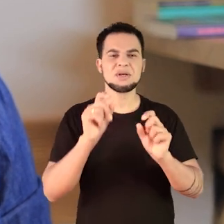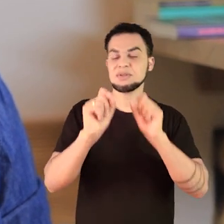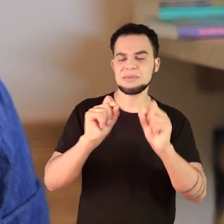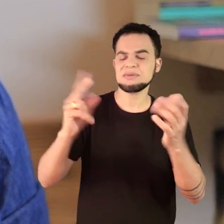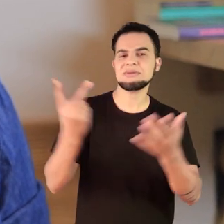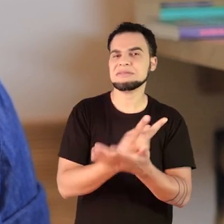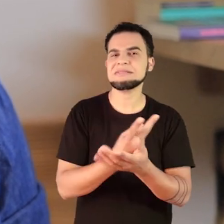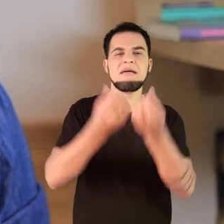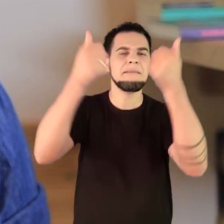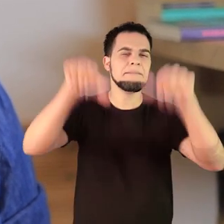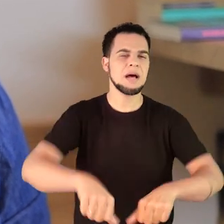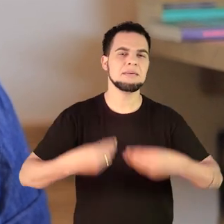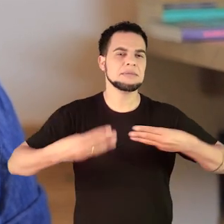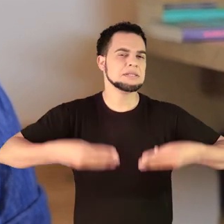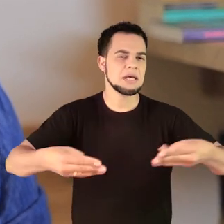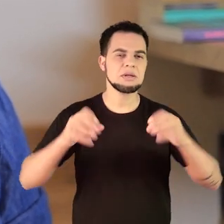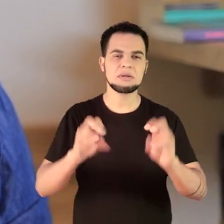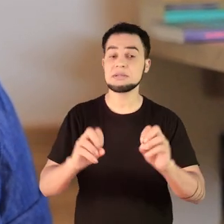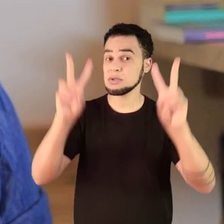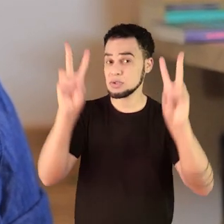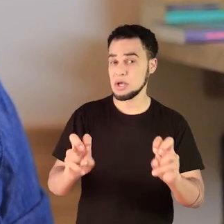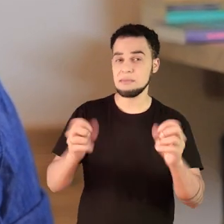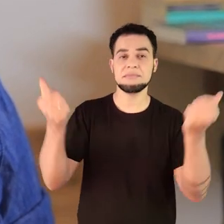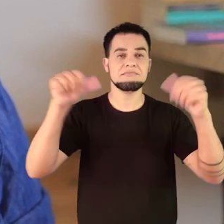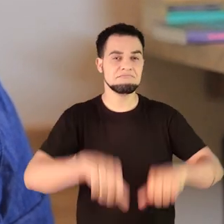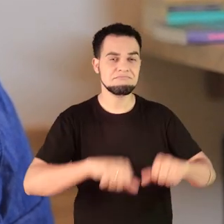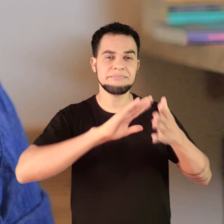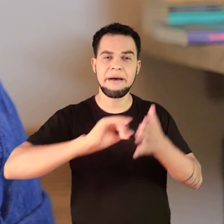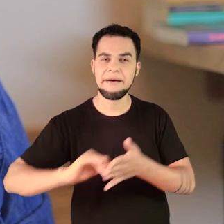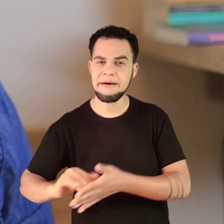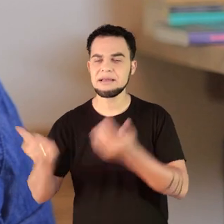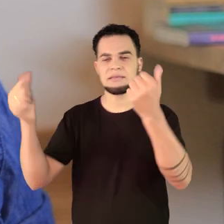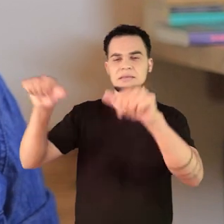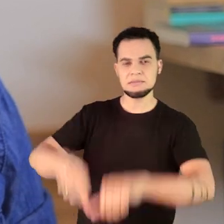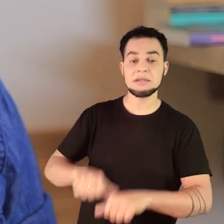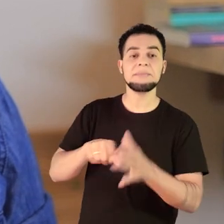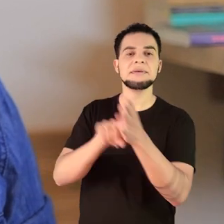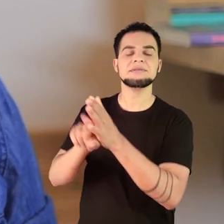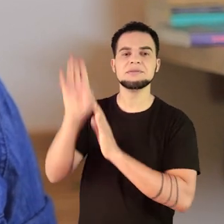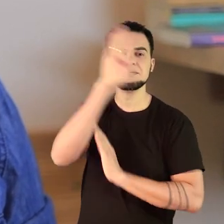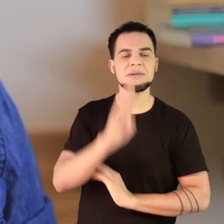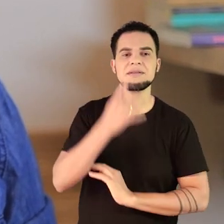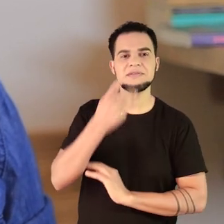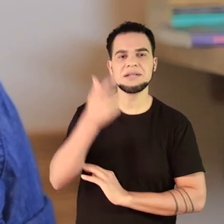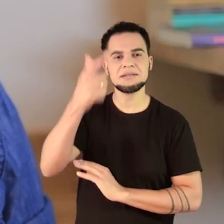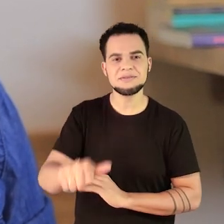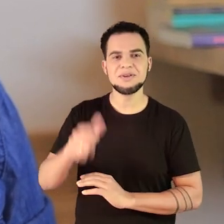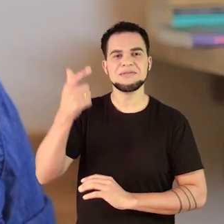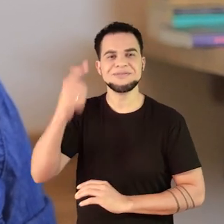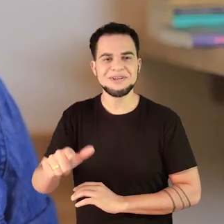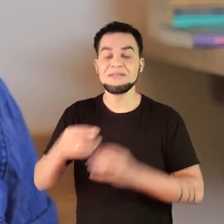sobre o desastre que é o Ministério da Educação, sobre o desmonte da pesquisa no Brasil, e repetir, como sempre,